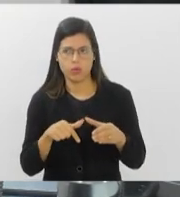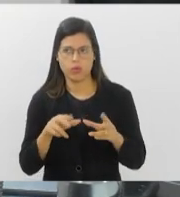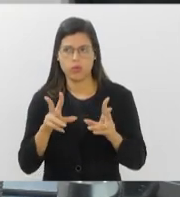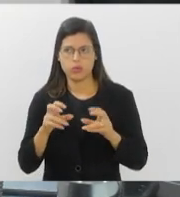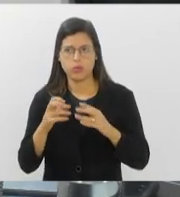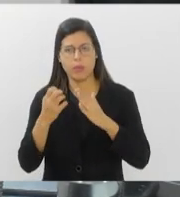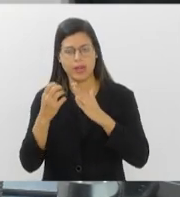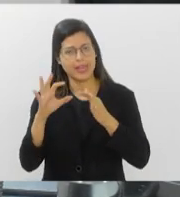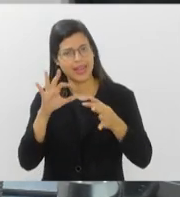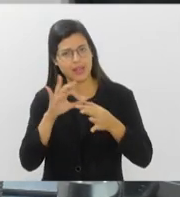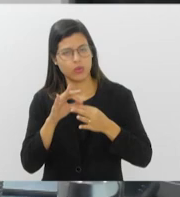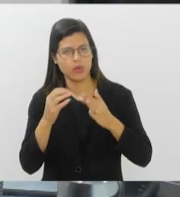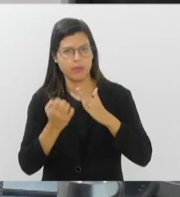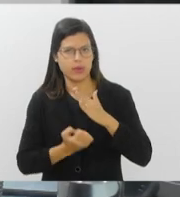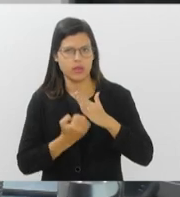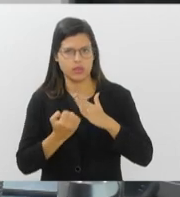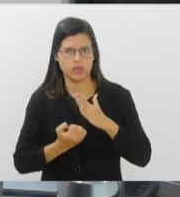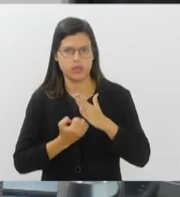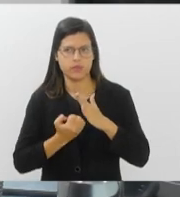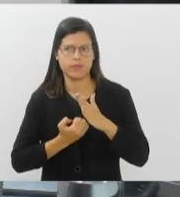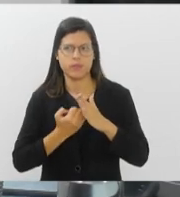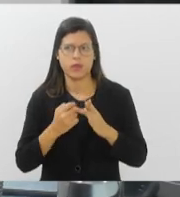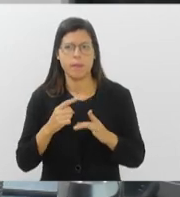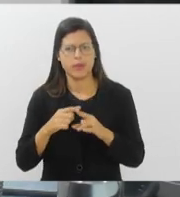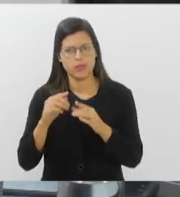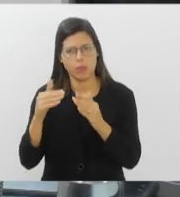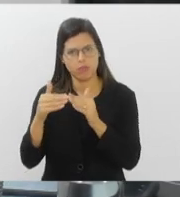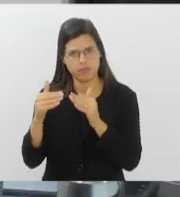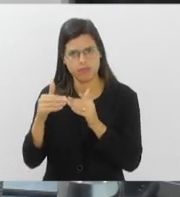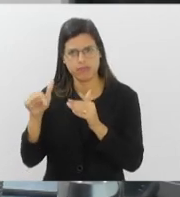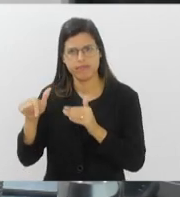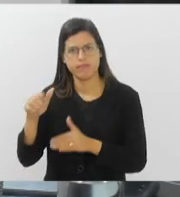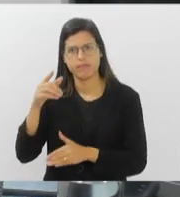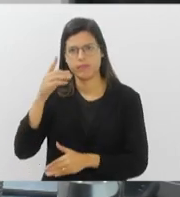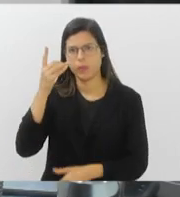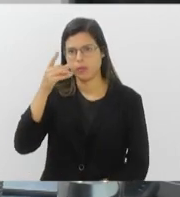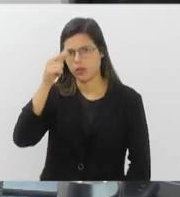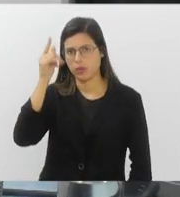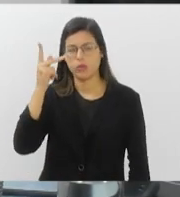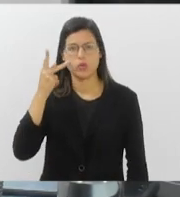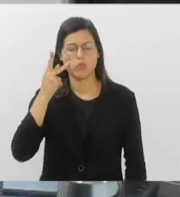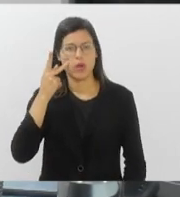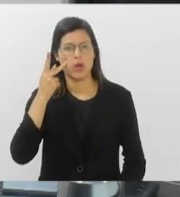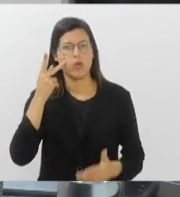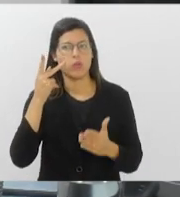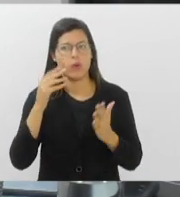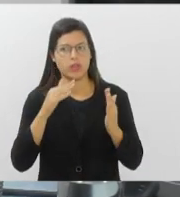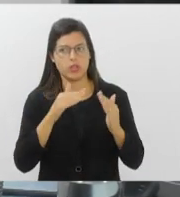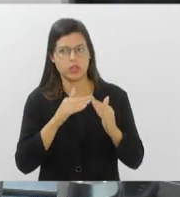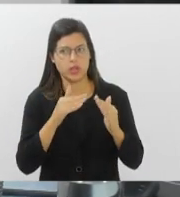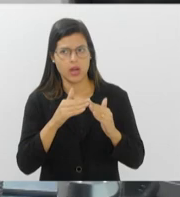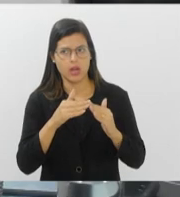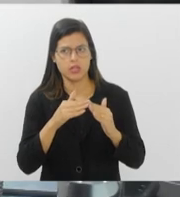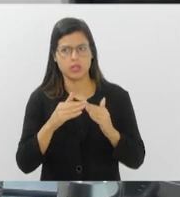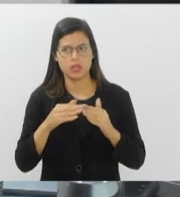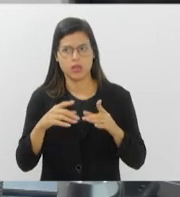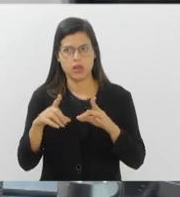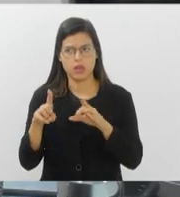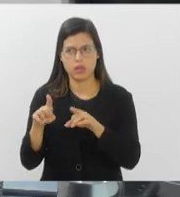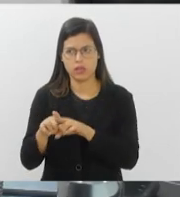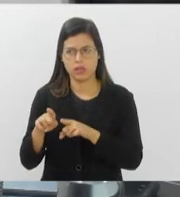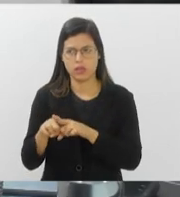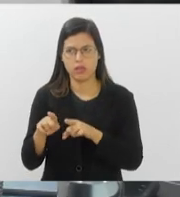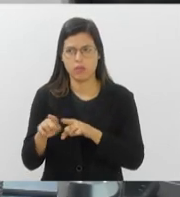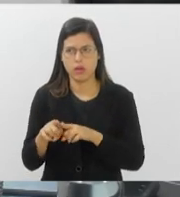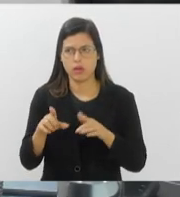concessionária mesmo. Agora, de fato, concordo com Vossa Excelência que as residências e estabelecimentos